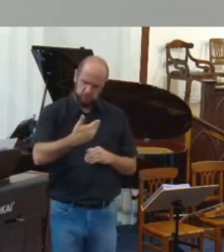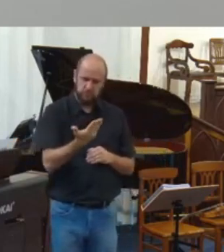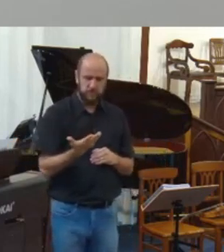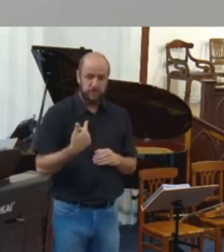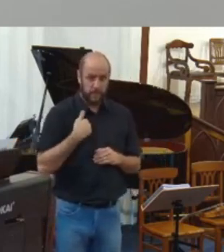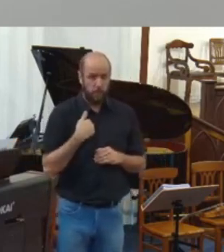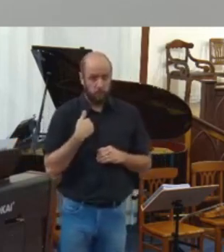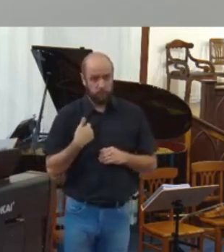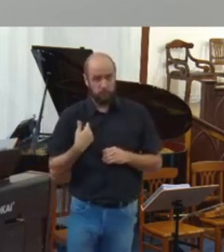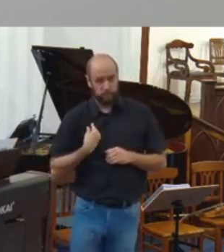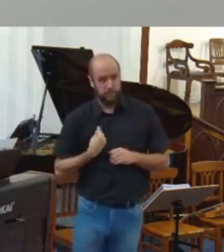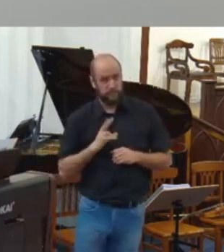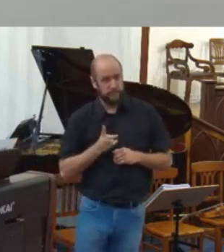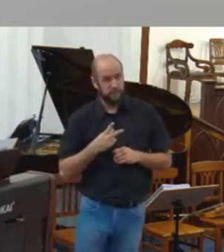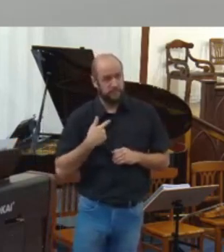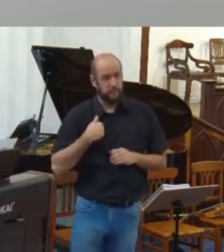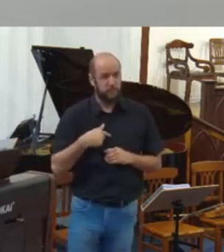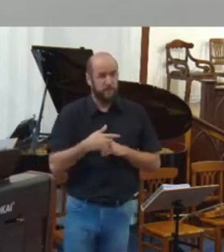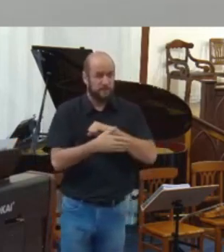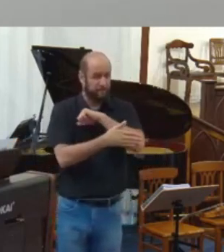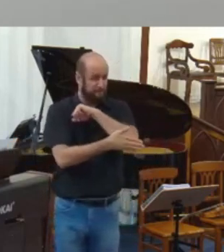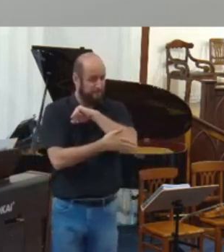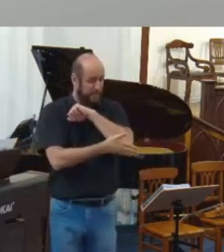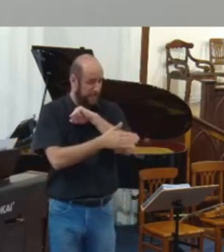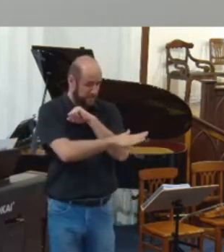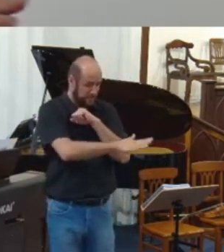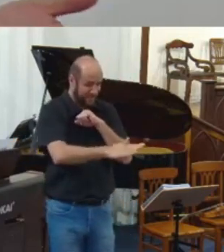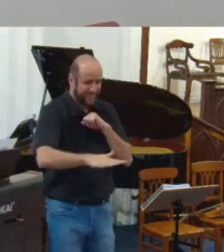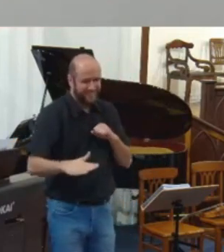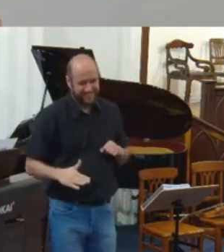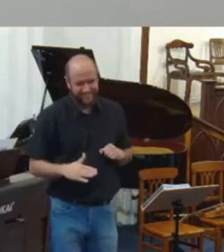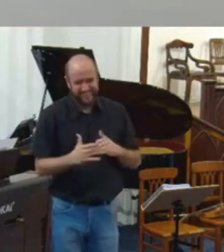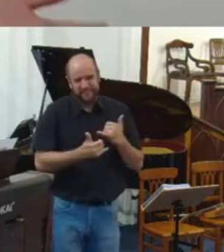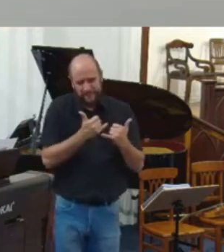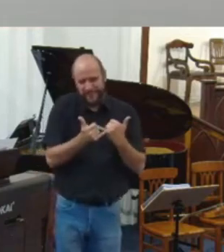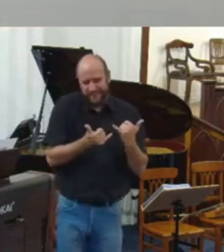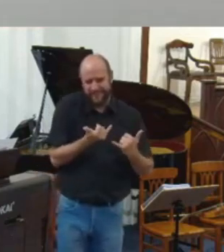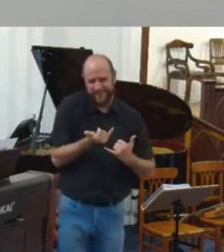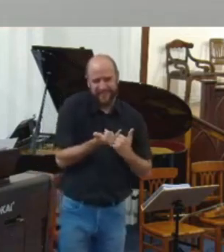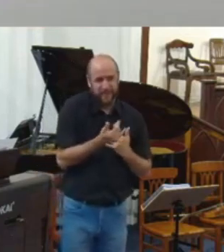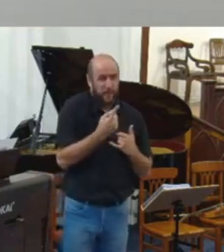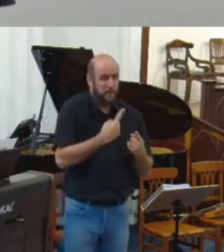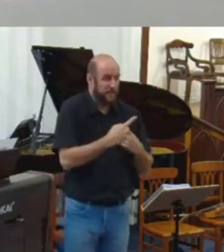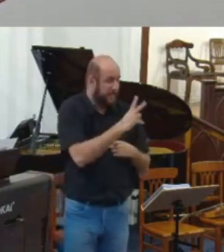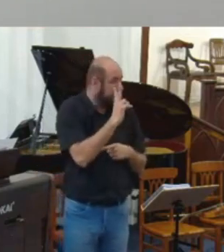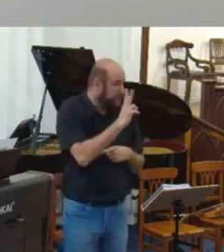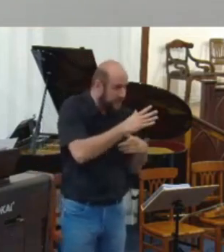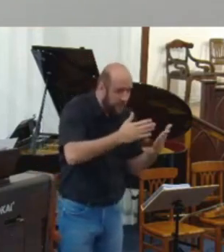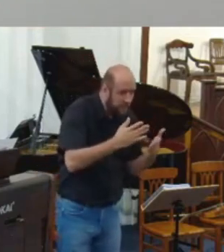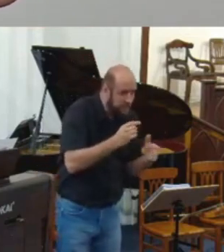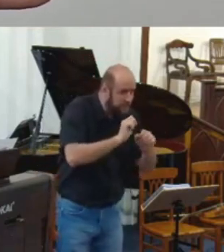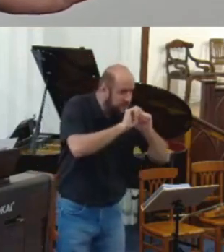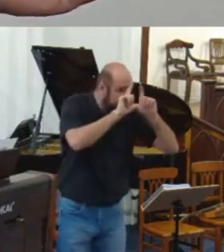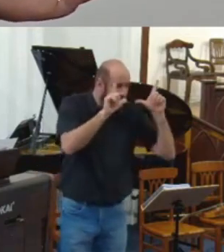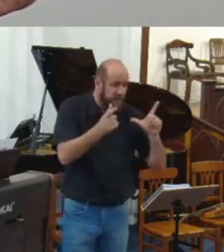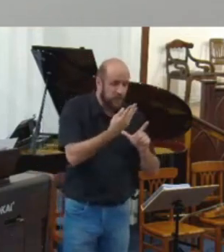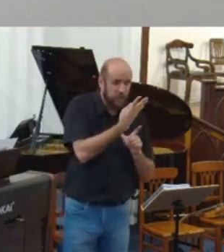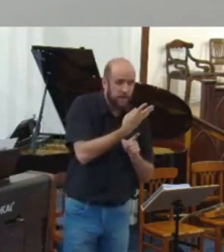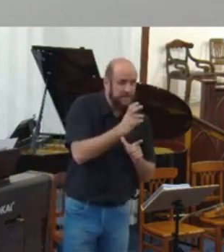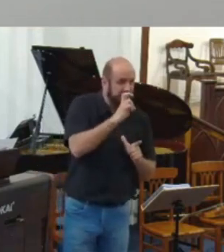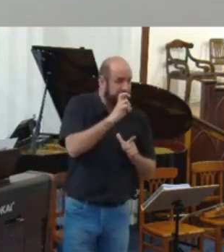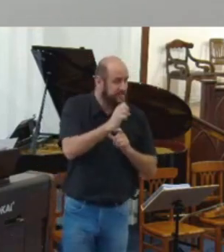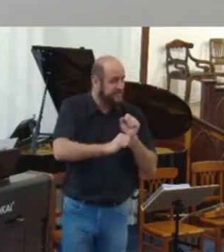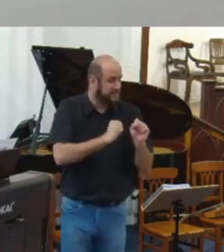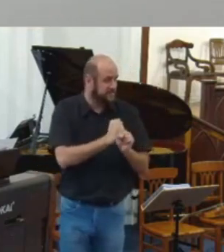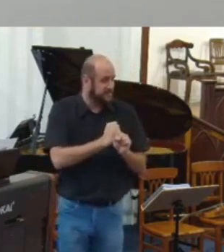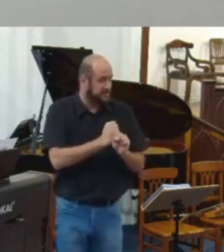eu que sempre digo, tenho uma inveja santa dessas criancinhas que estão na igreja com 3, 4, 5 anos. Hoje pela manhã a Belatrícia veio